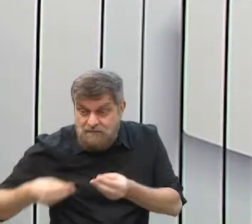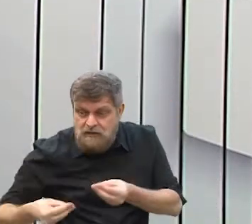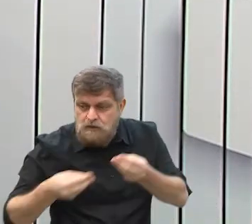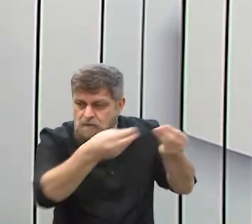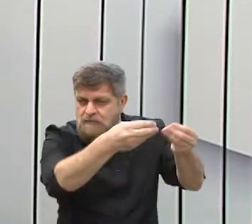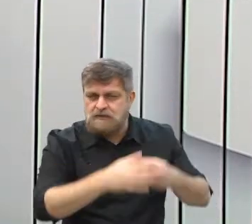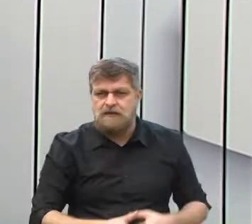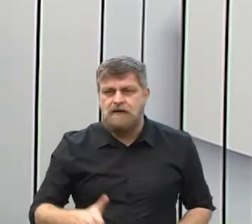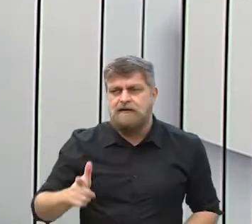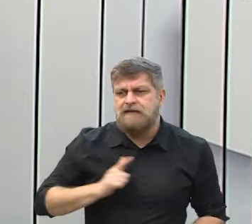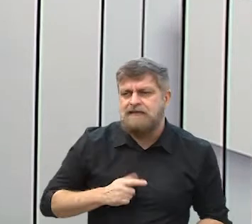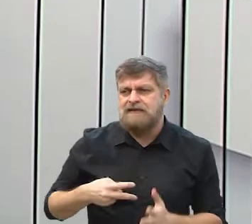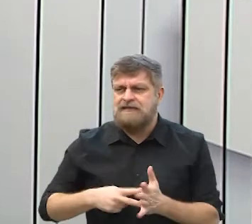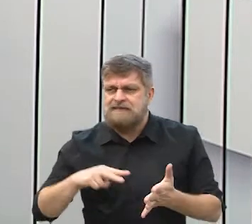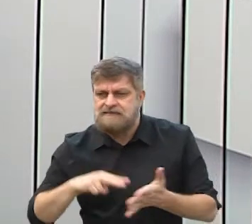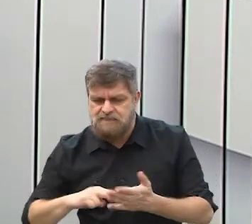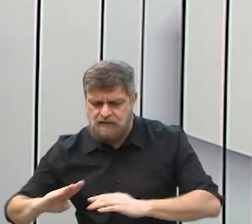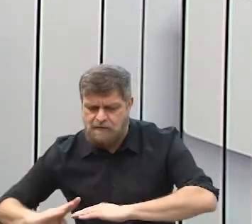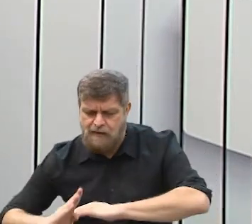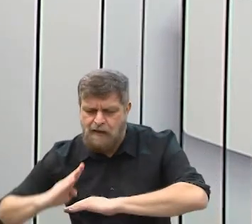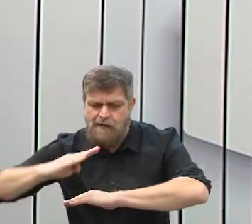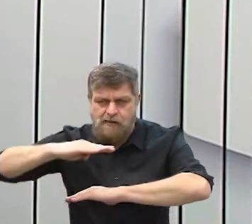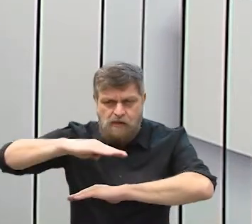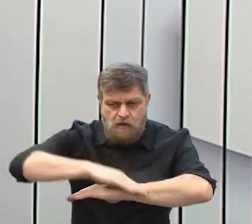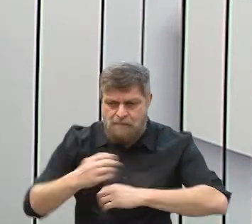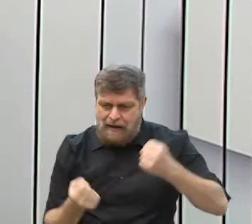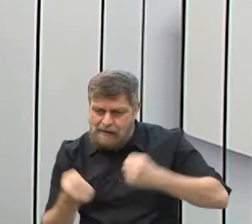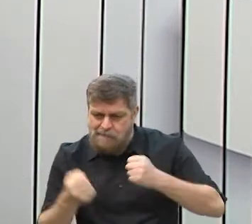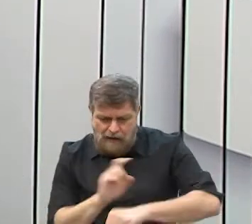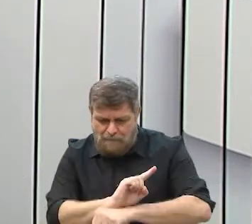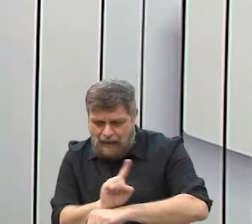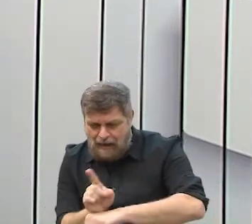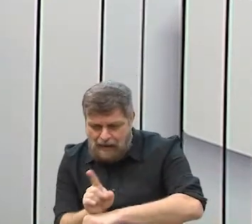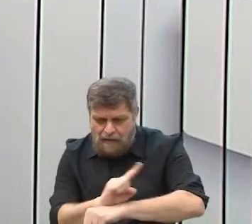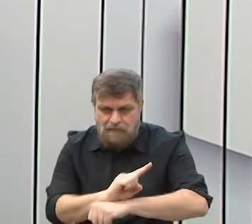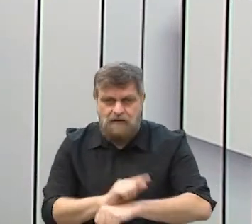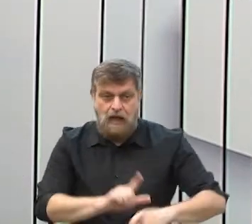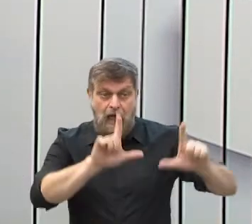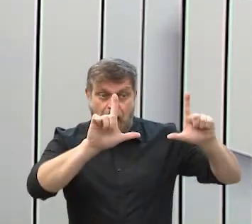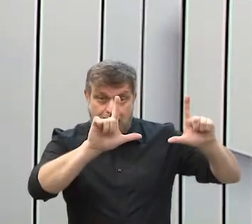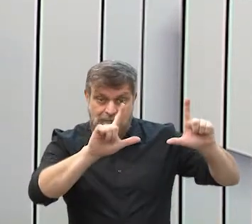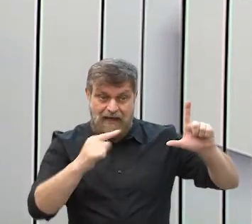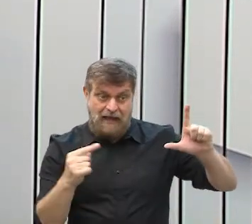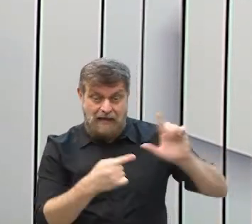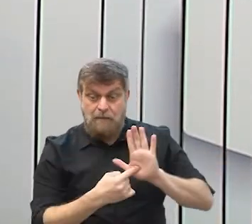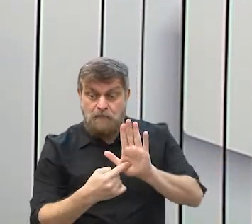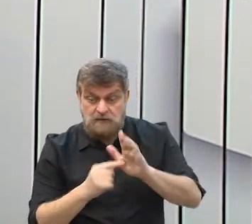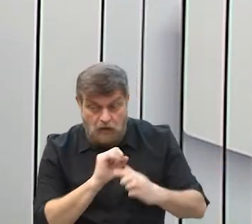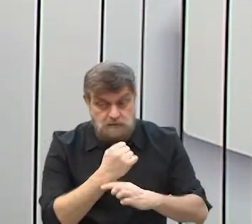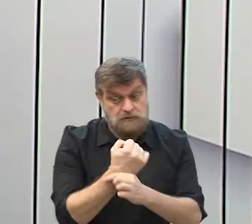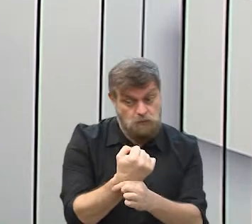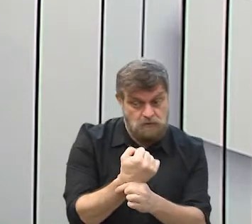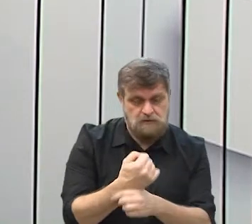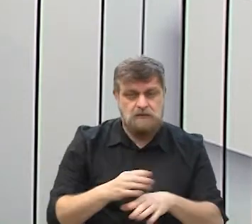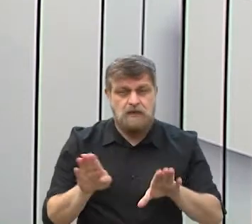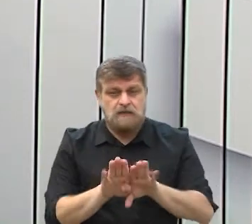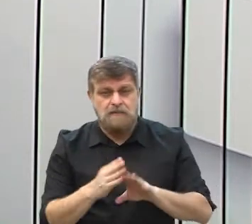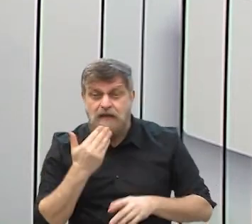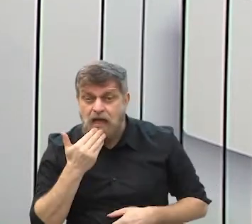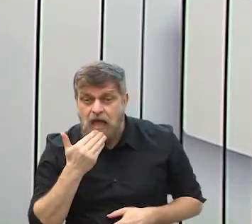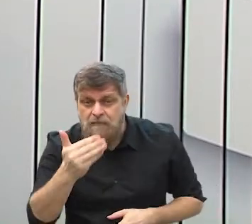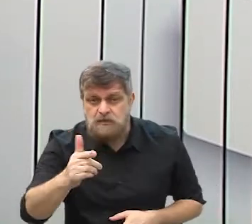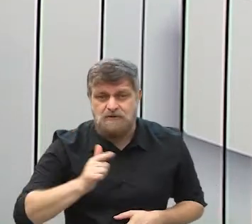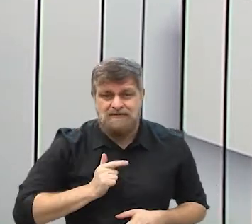é, instalação de redutor de velocidade e de placa informativa sobre área de segurança, já solicitou o aumento